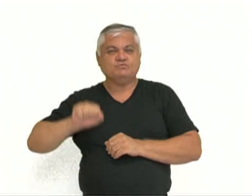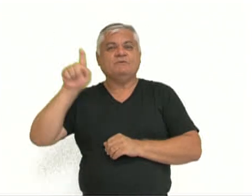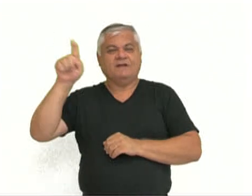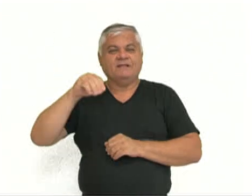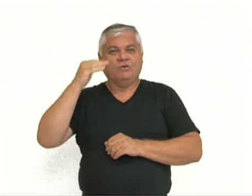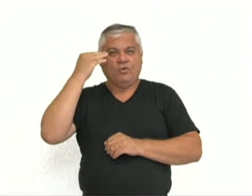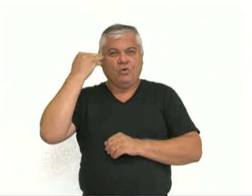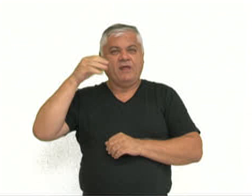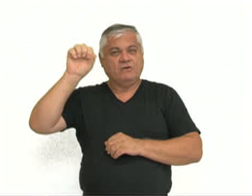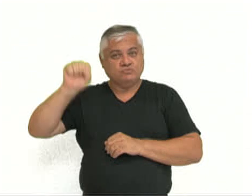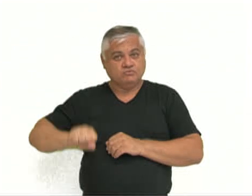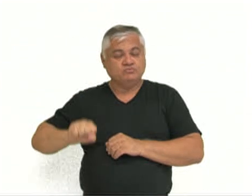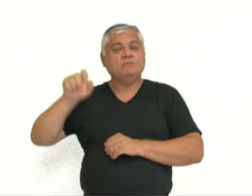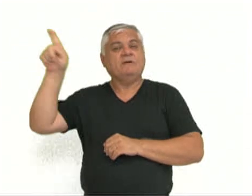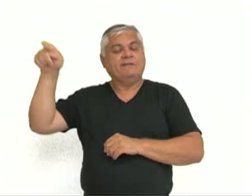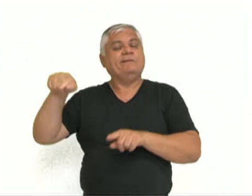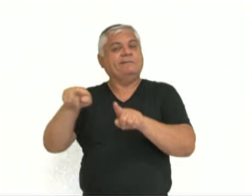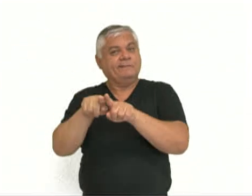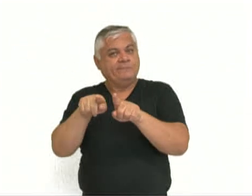fica lá na Coreia do Sul, né?